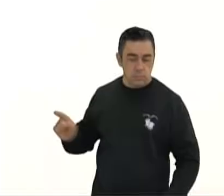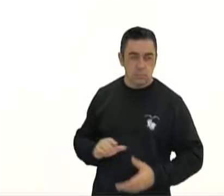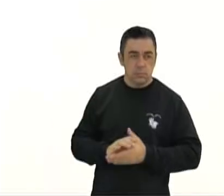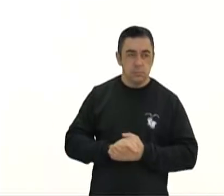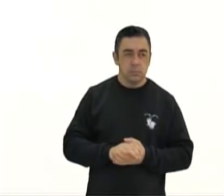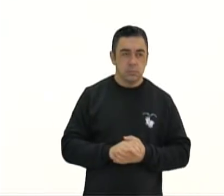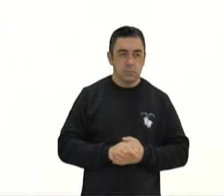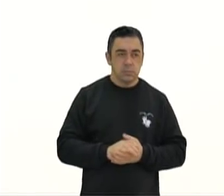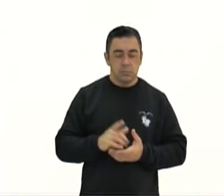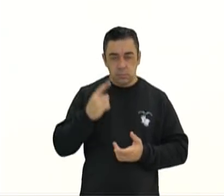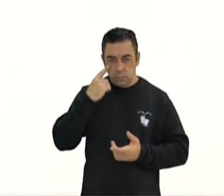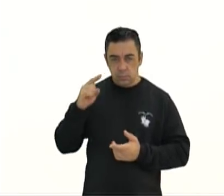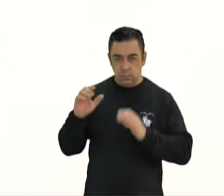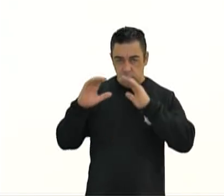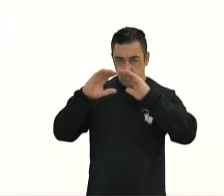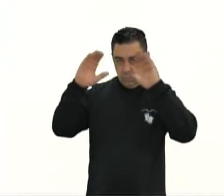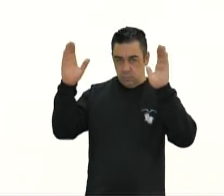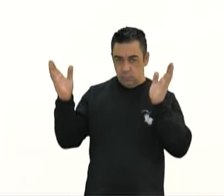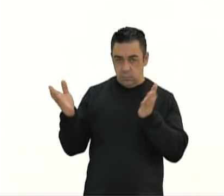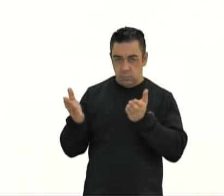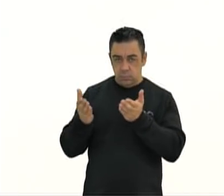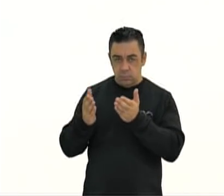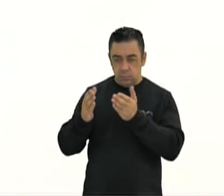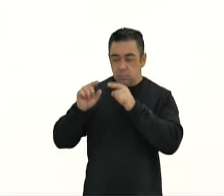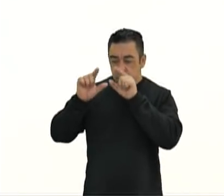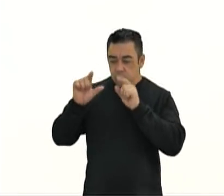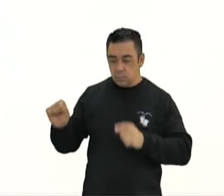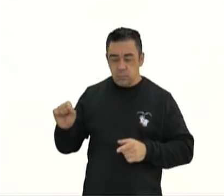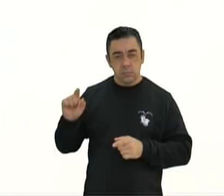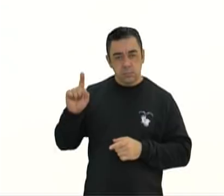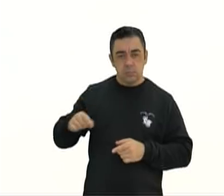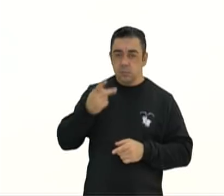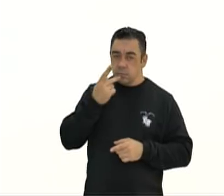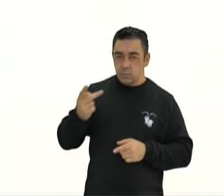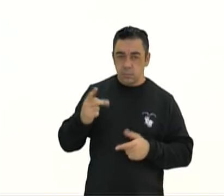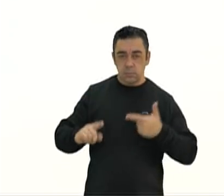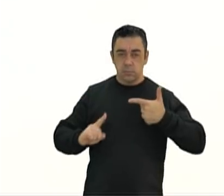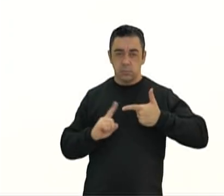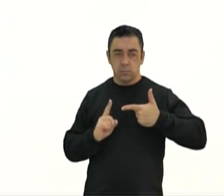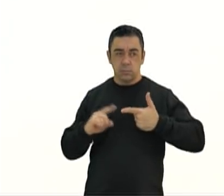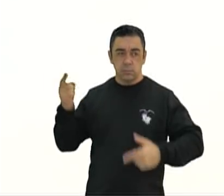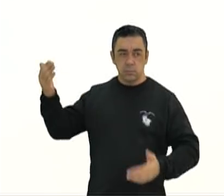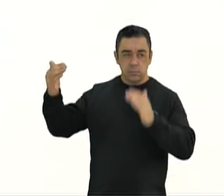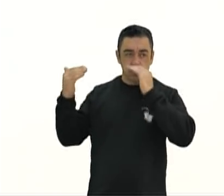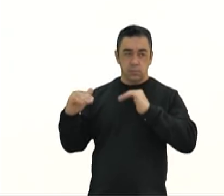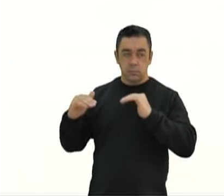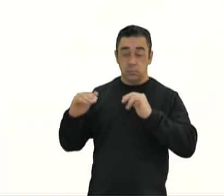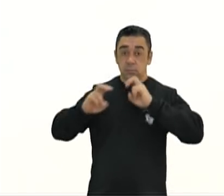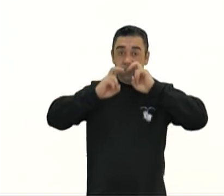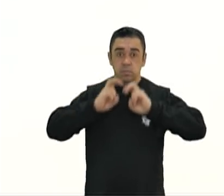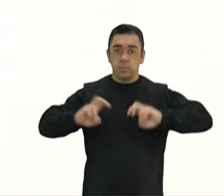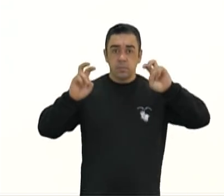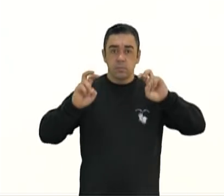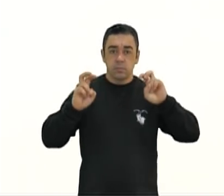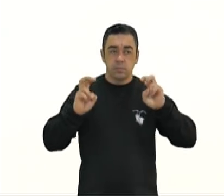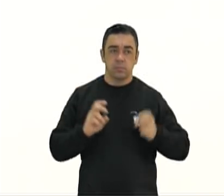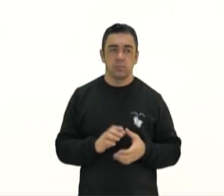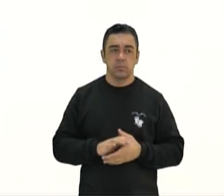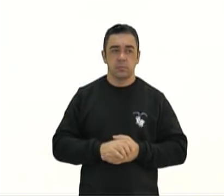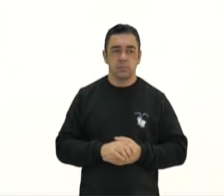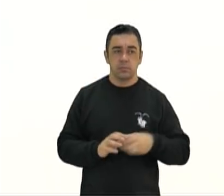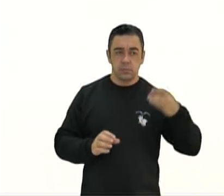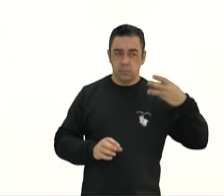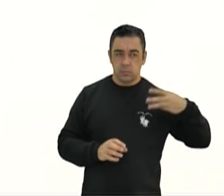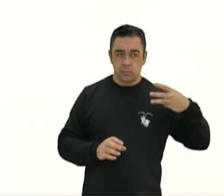Esse balão lisinho, o primeiro balão, representa a fala. O segundo balão representa o grito das